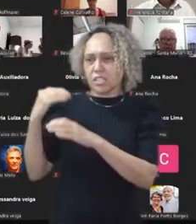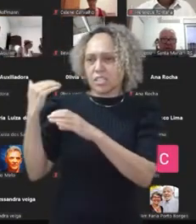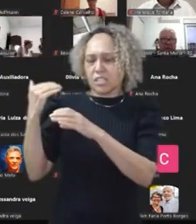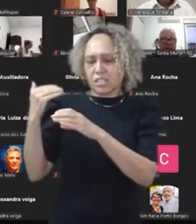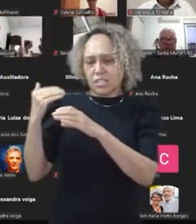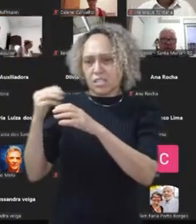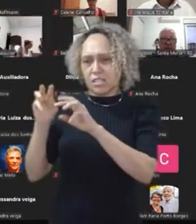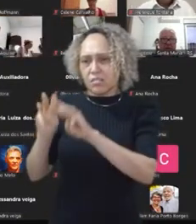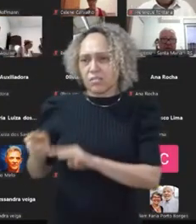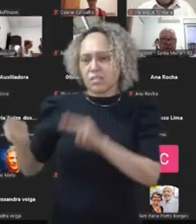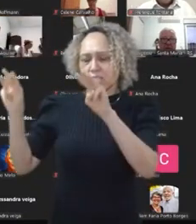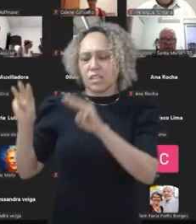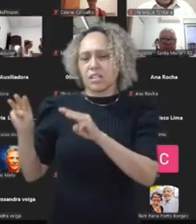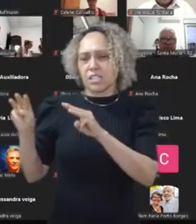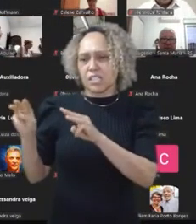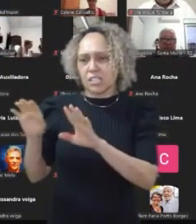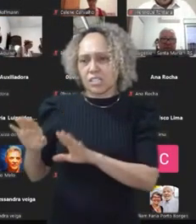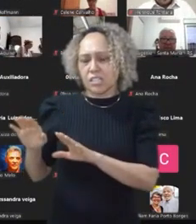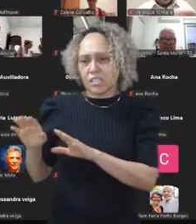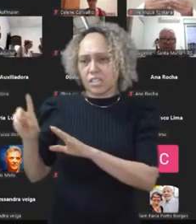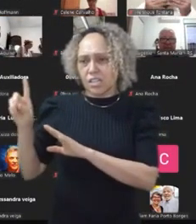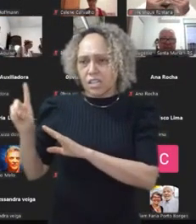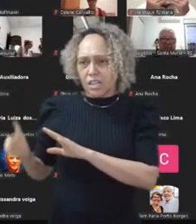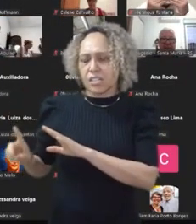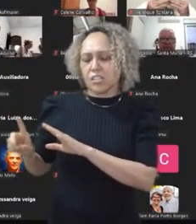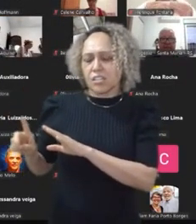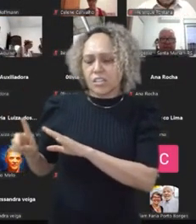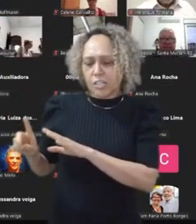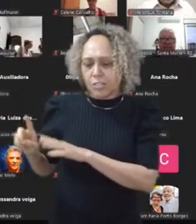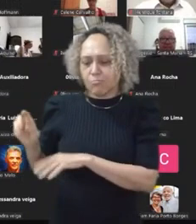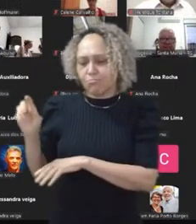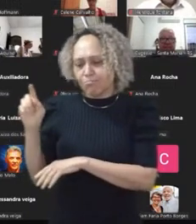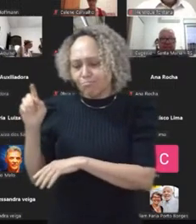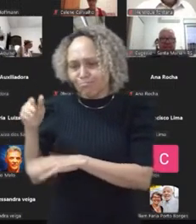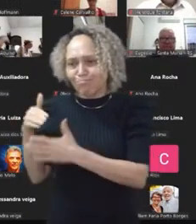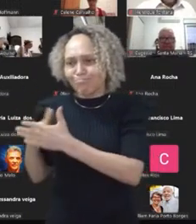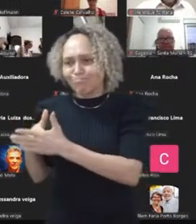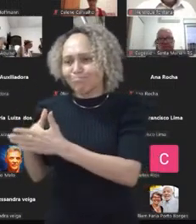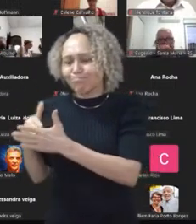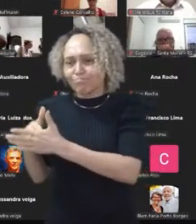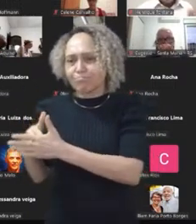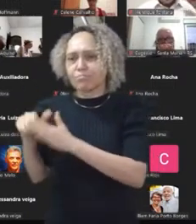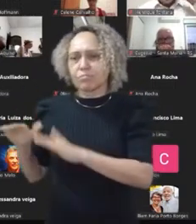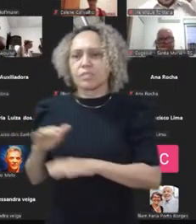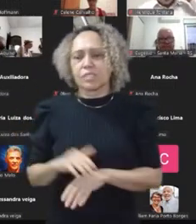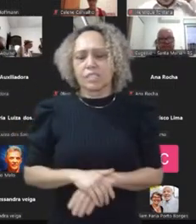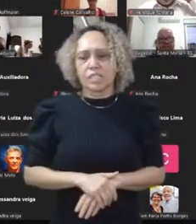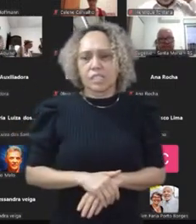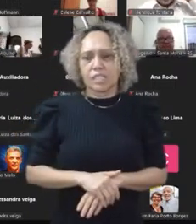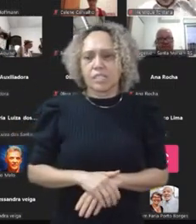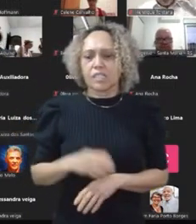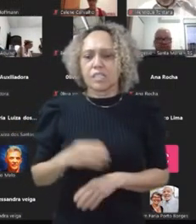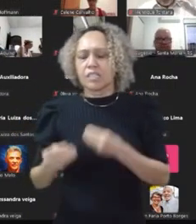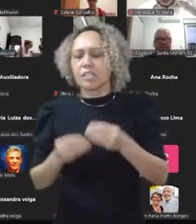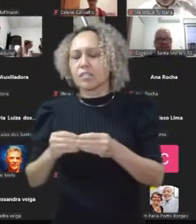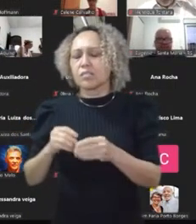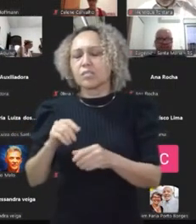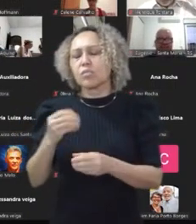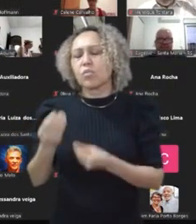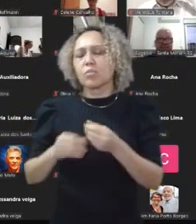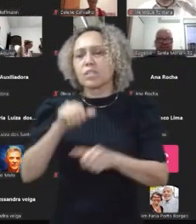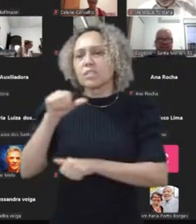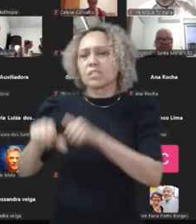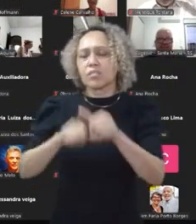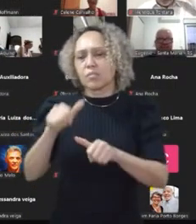na na nas redes sociais na forma como ela é construída que que provocou essa transformação E aí Claro os